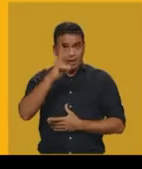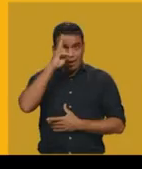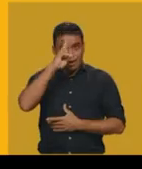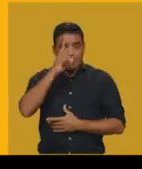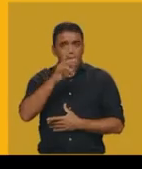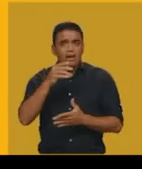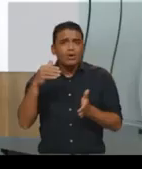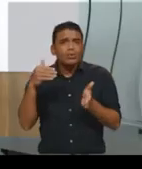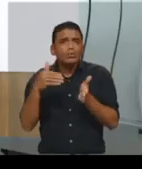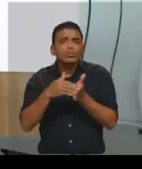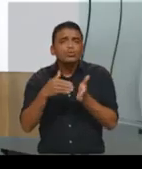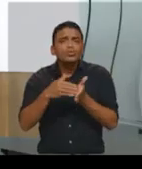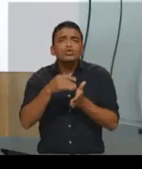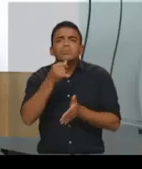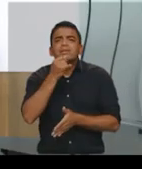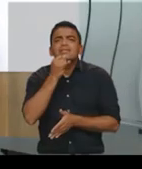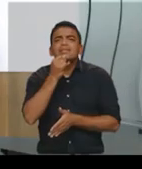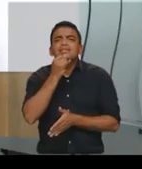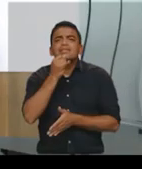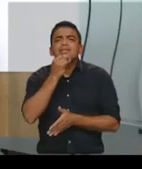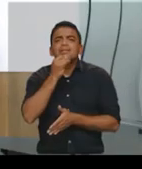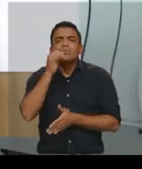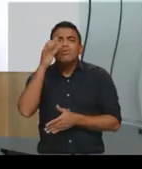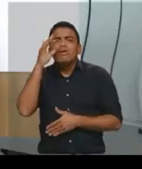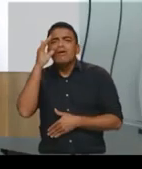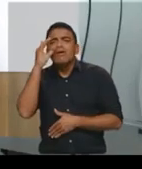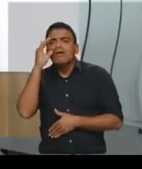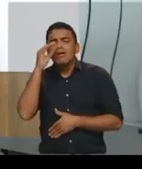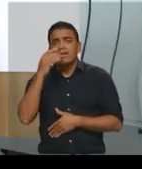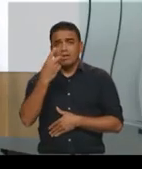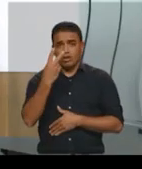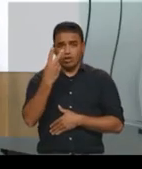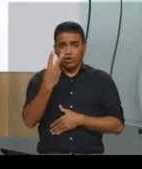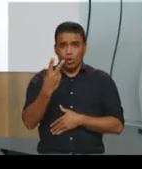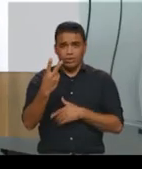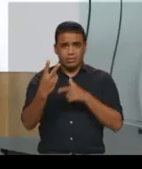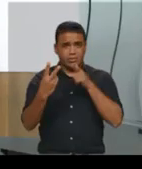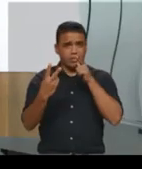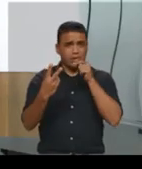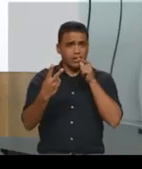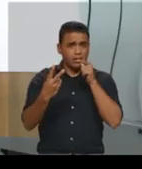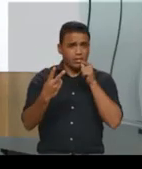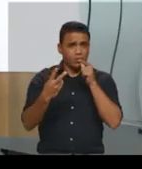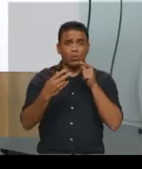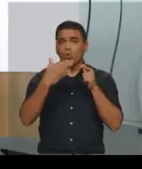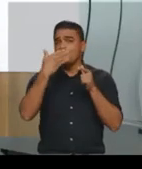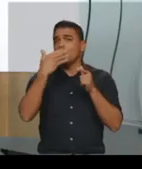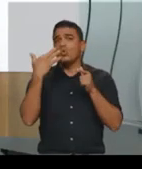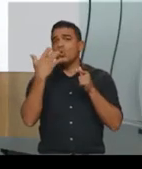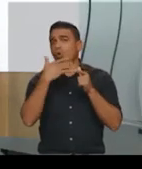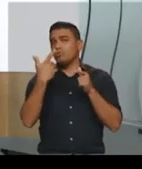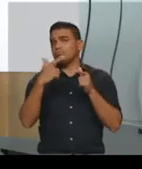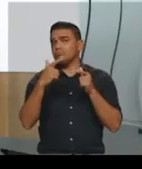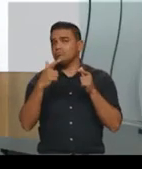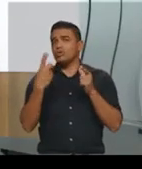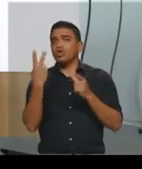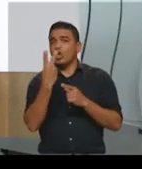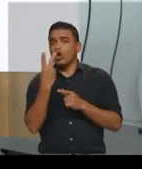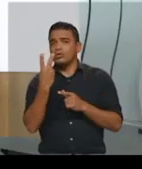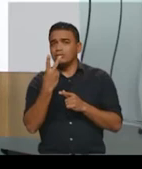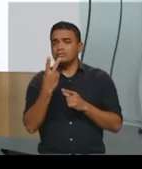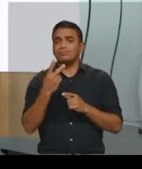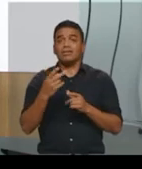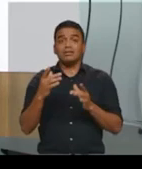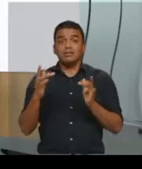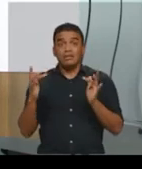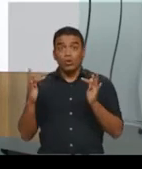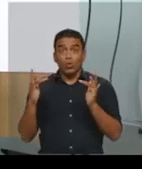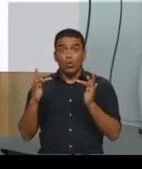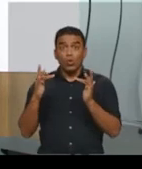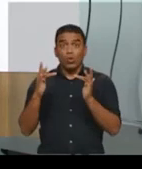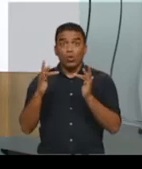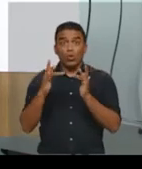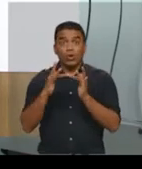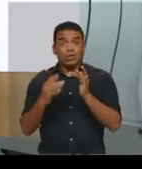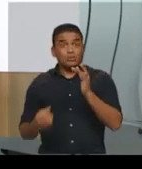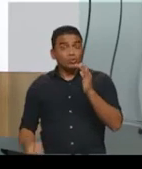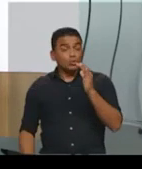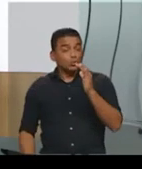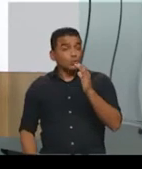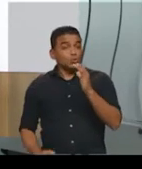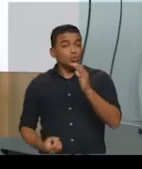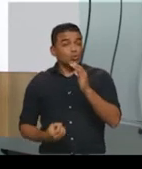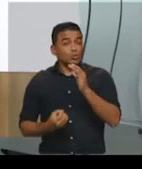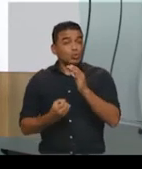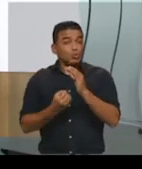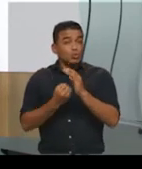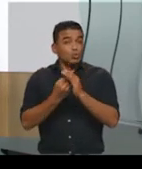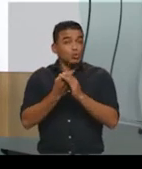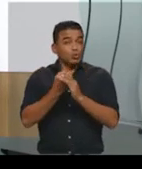exemplo de evidência? Nós tínhamos dois líquidos totalmente incolores. Quando em contato, havia a formação de um novo